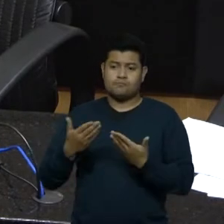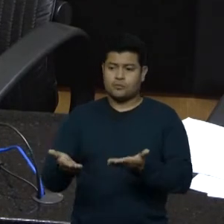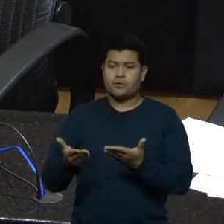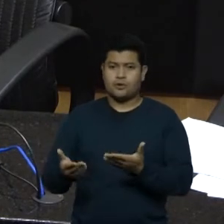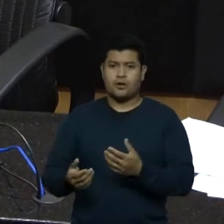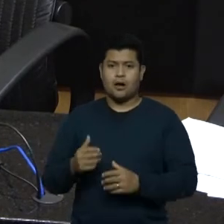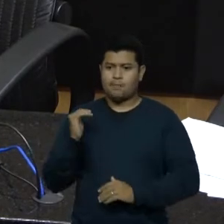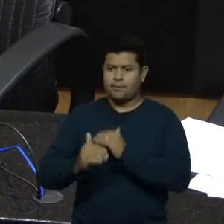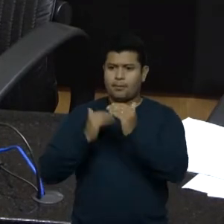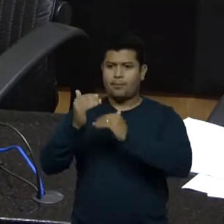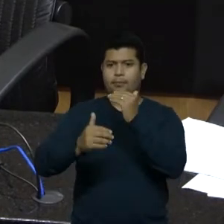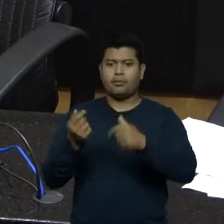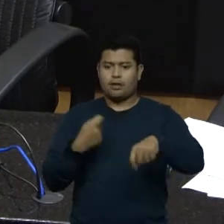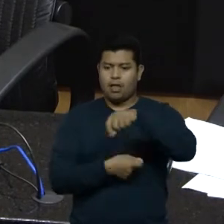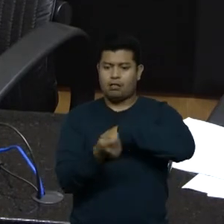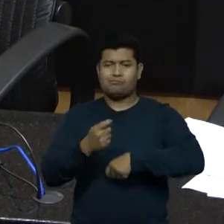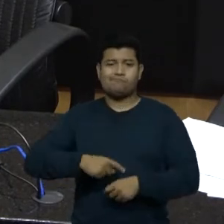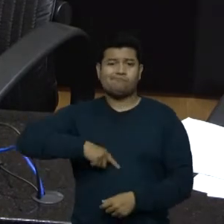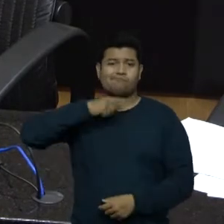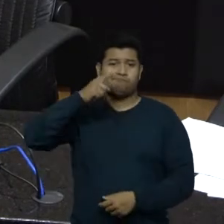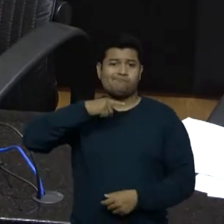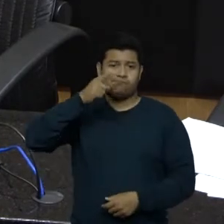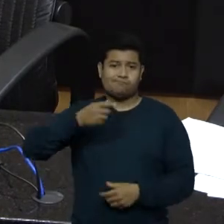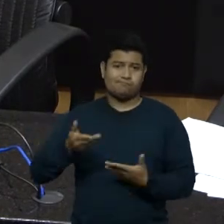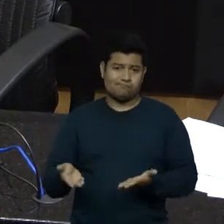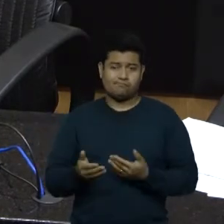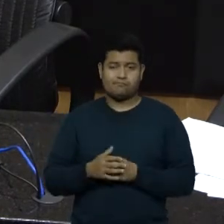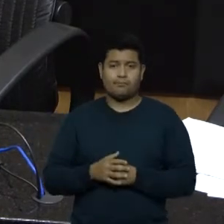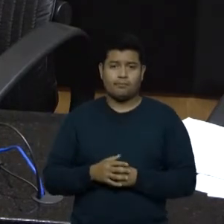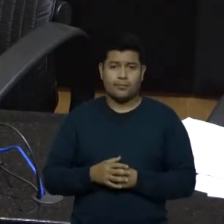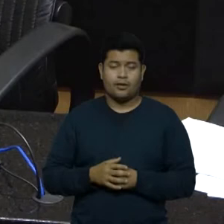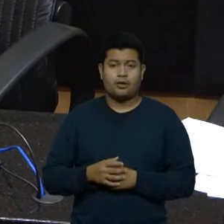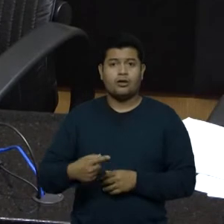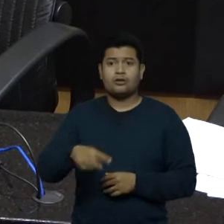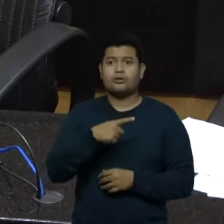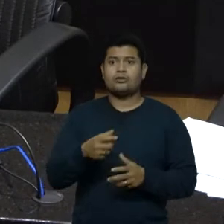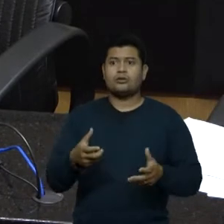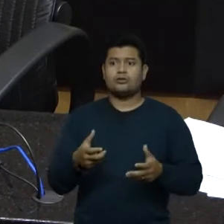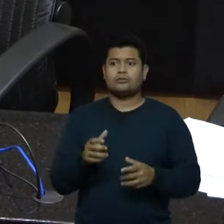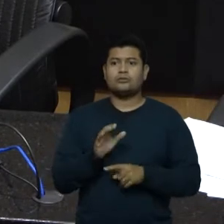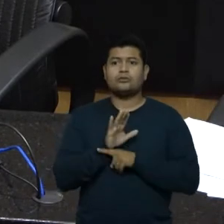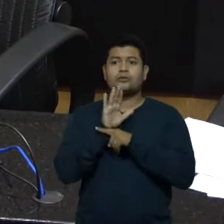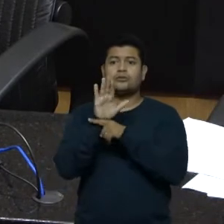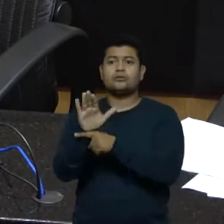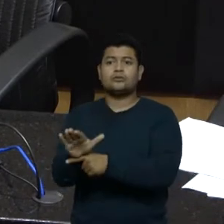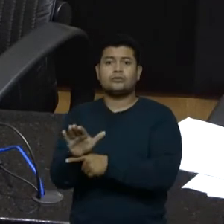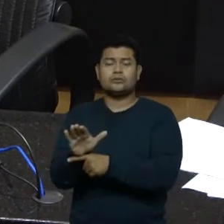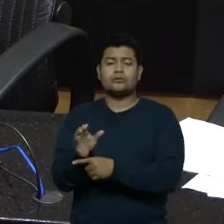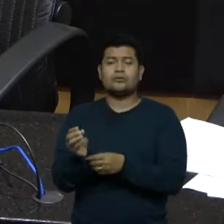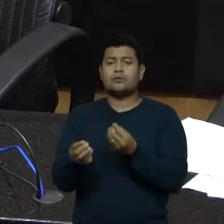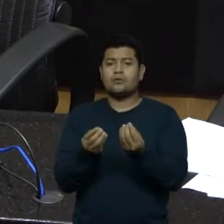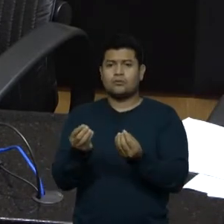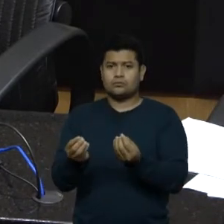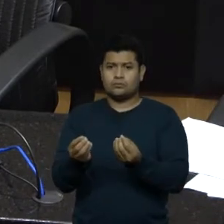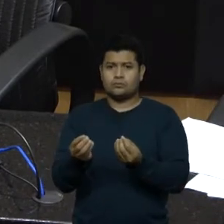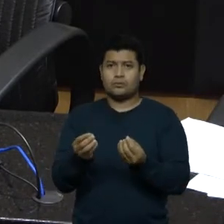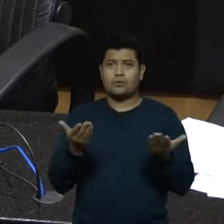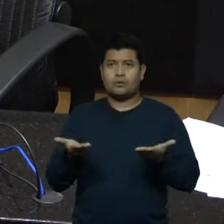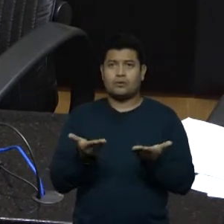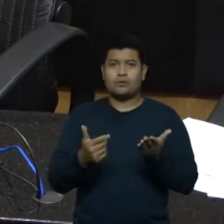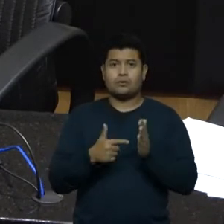capacidade Econômica Oi e o quê que a gente pretende fazer apresentando essa emenda em conjunto